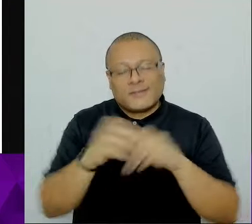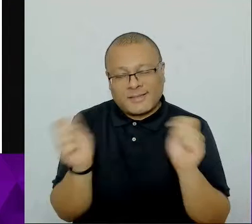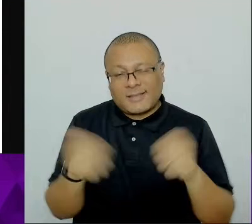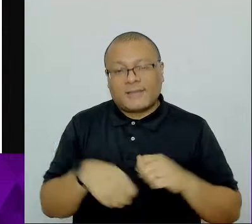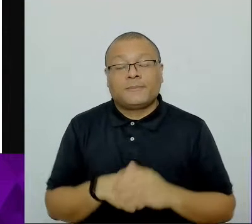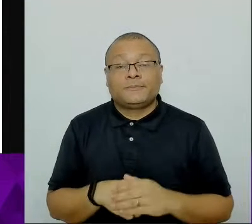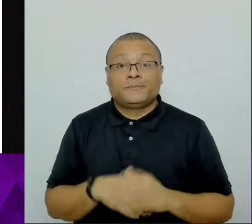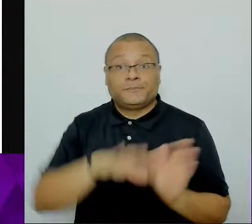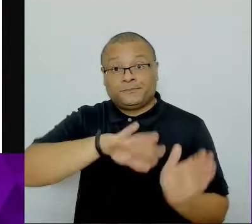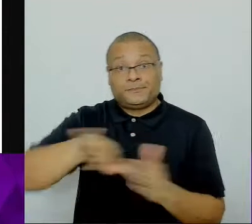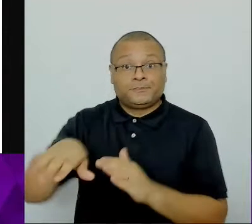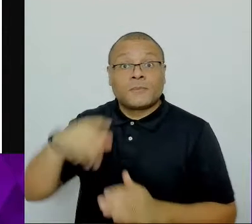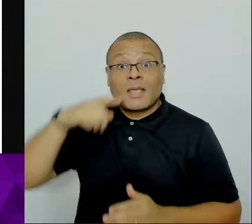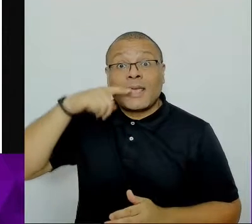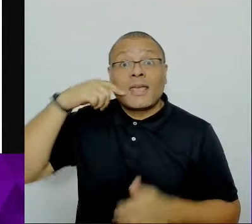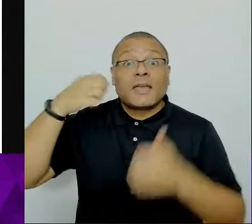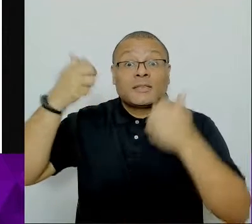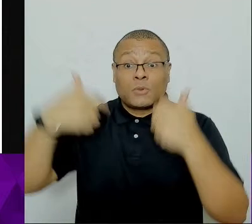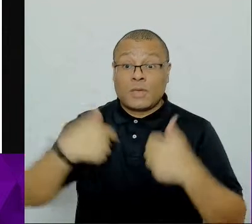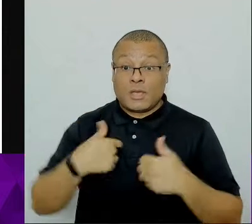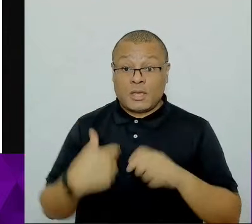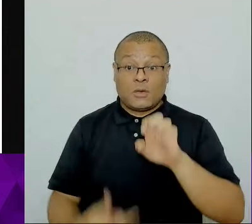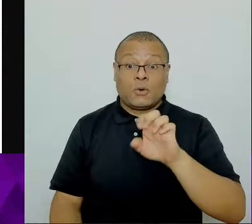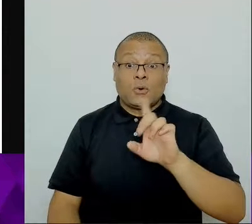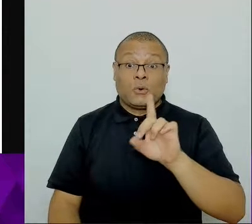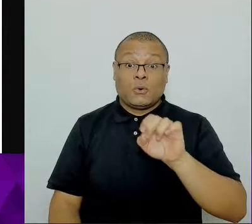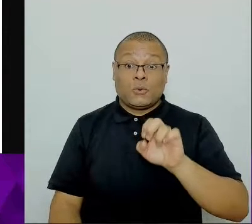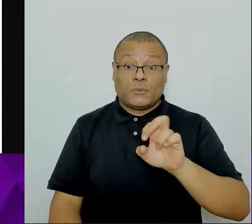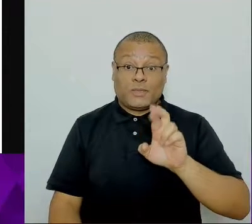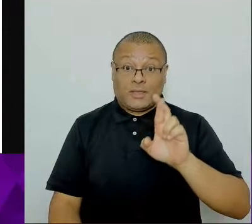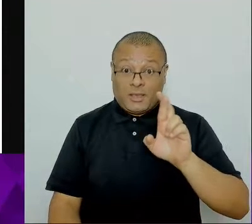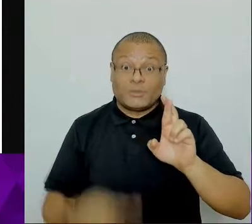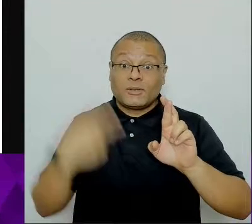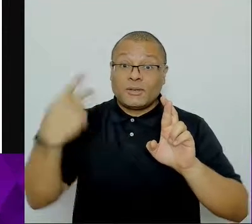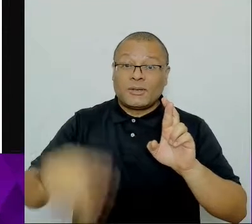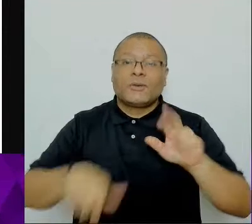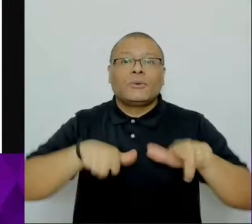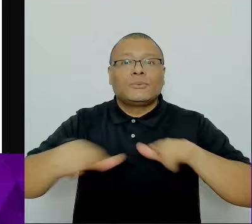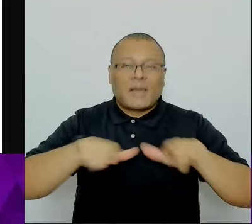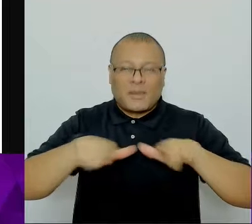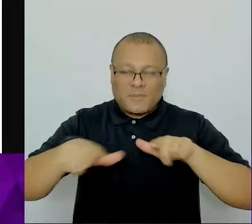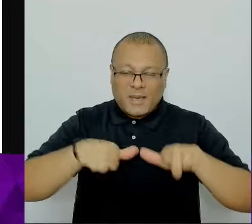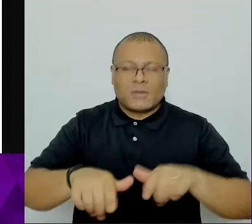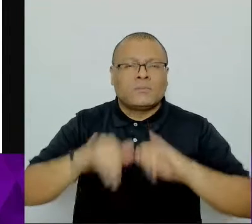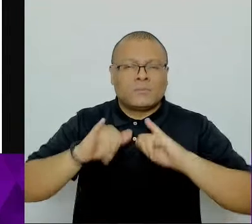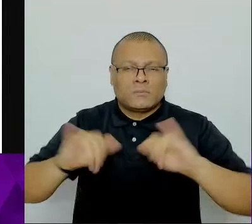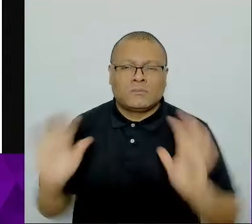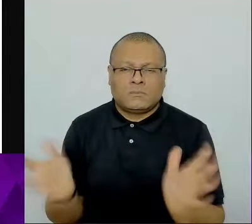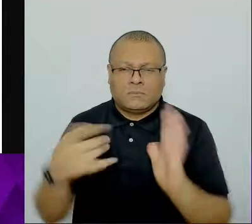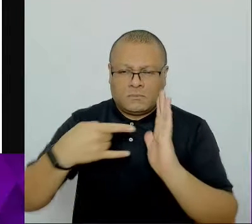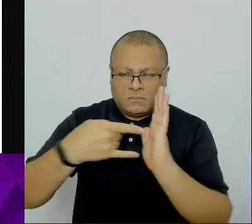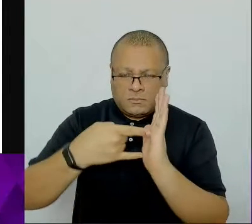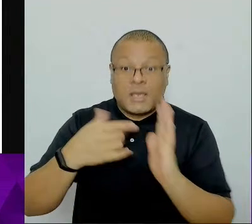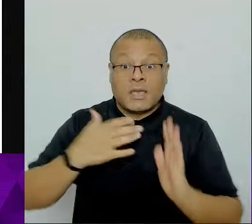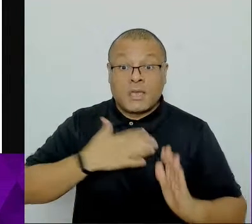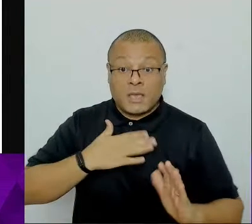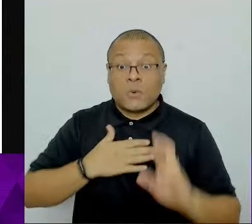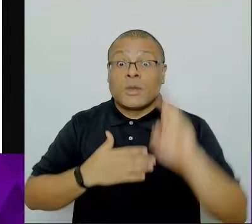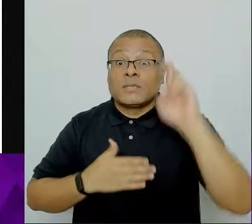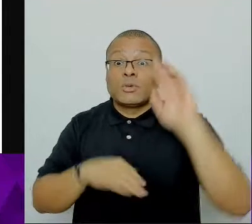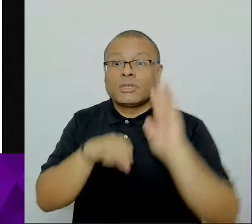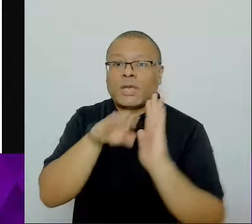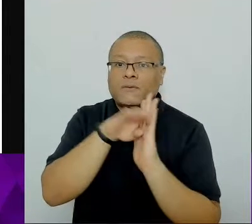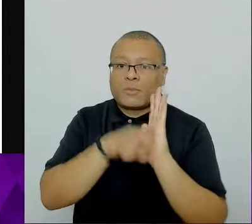Como a Yara já disse, meu nome é Elder Moraes, eu sou Developer Advocate aqui na Red Hat, estou à frente de um programa da Red Hat chamado Red Hat Developers aqui na